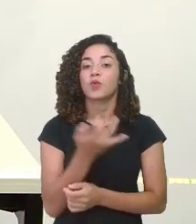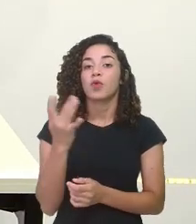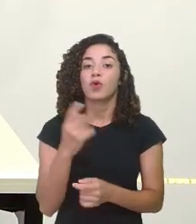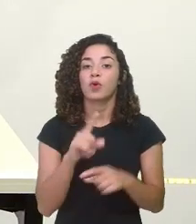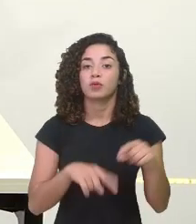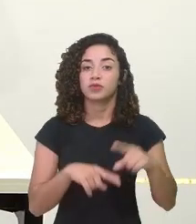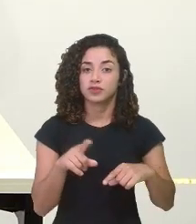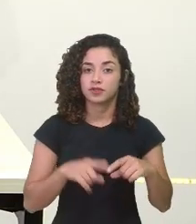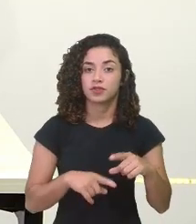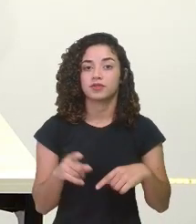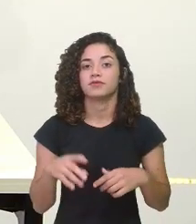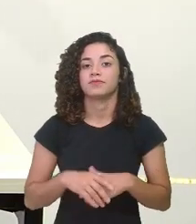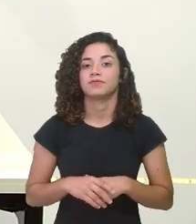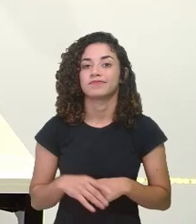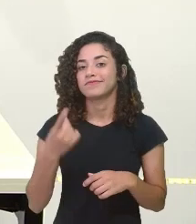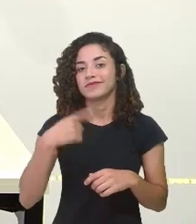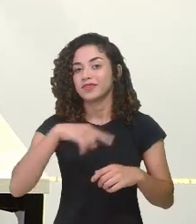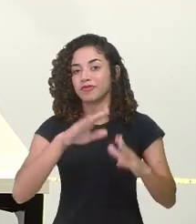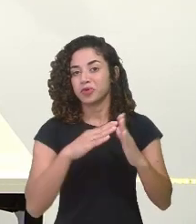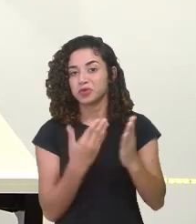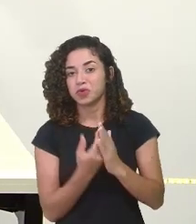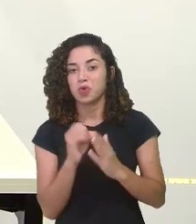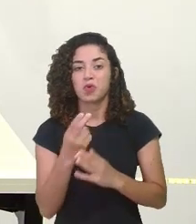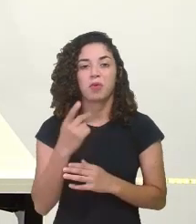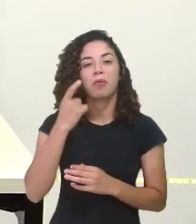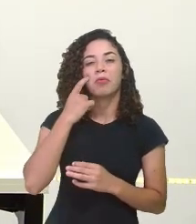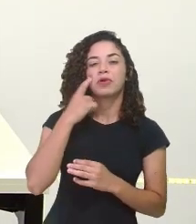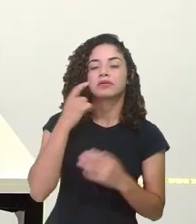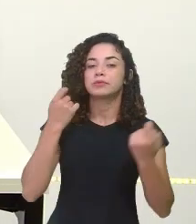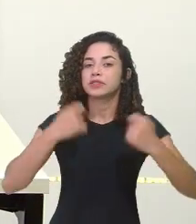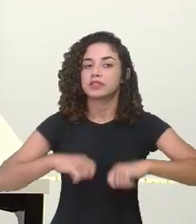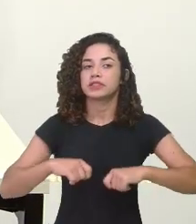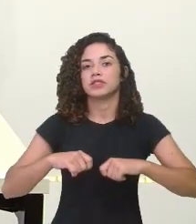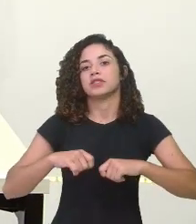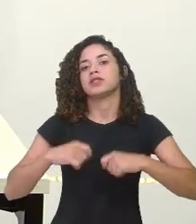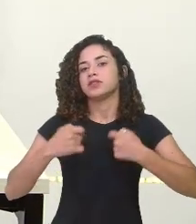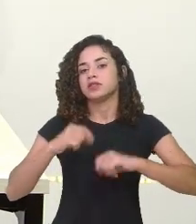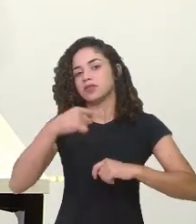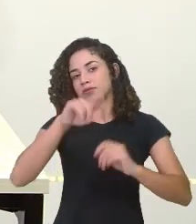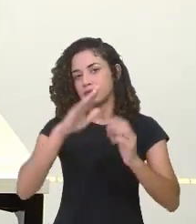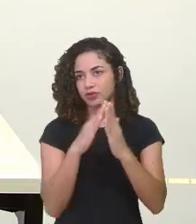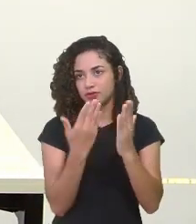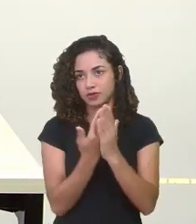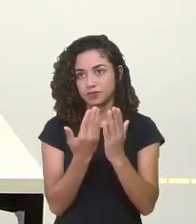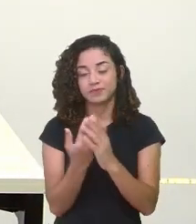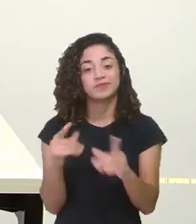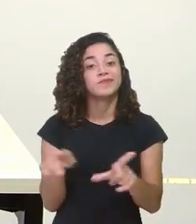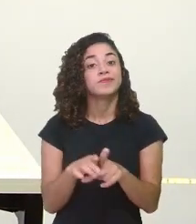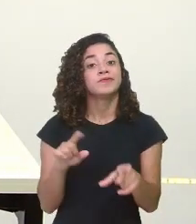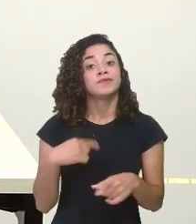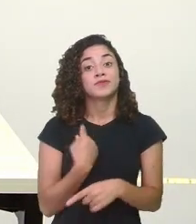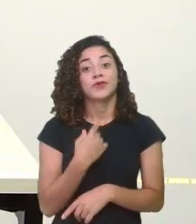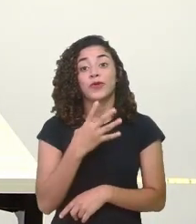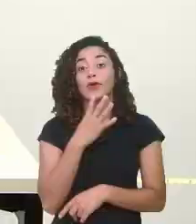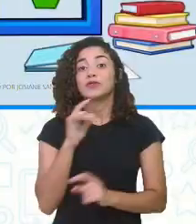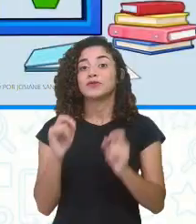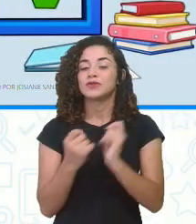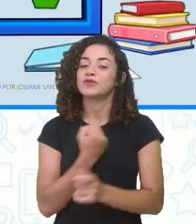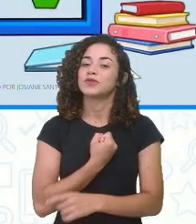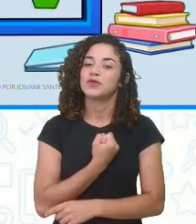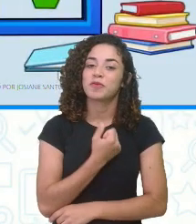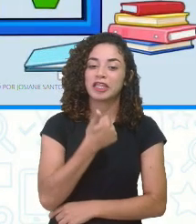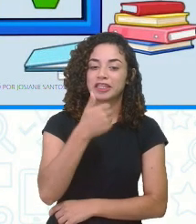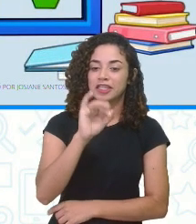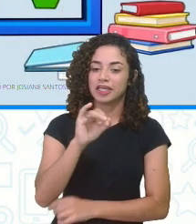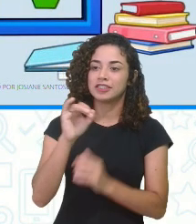estava levando para a escola ou pensava que precisava levar para a escola, tá? Conhecemos a família do 10, a gente viu